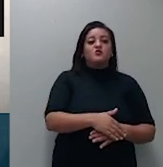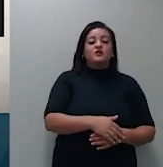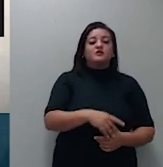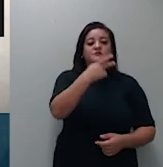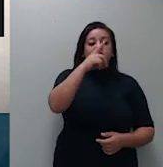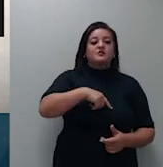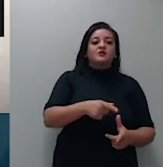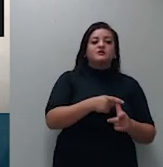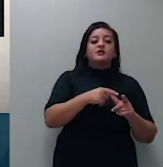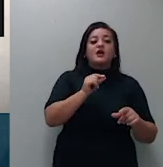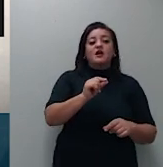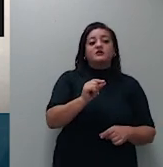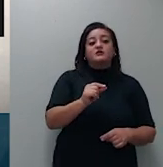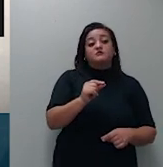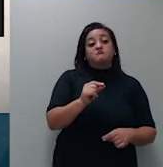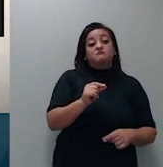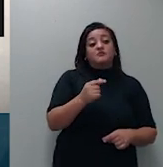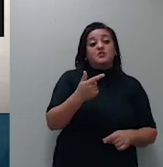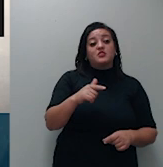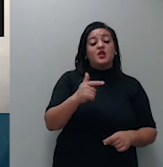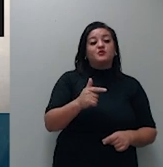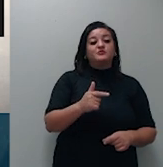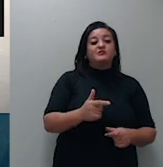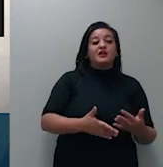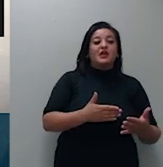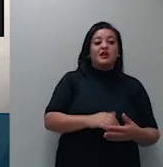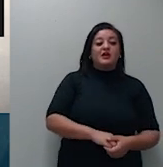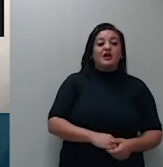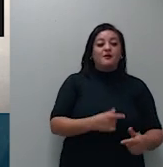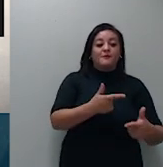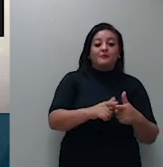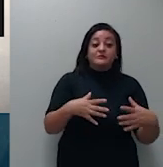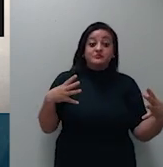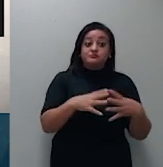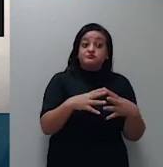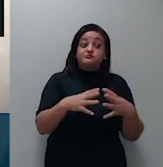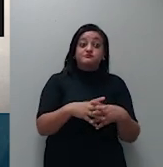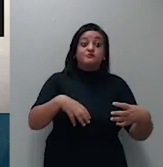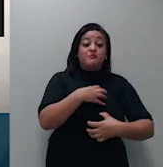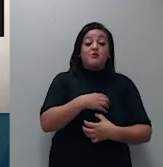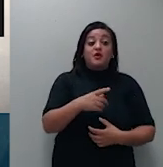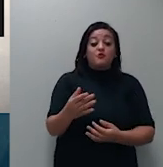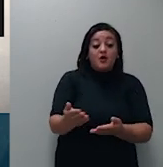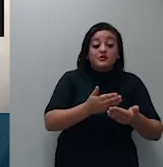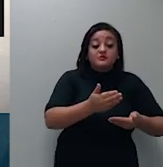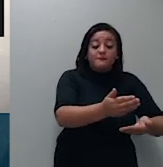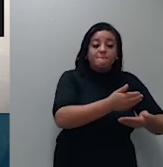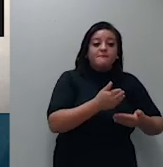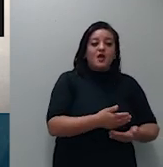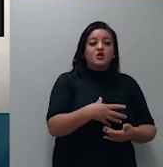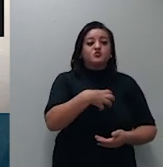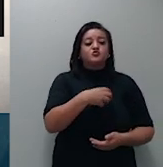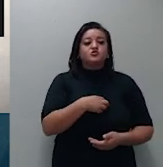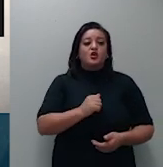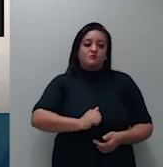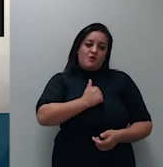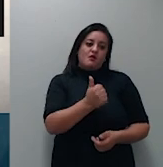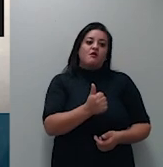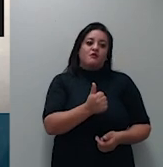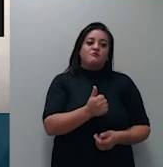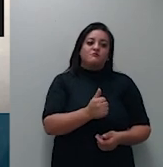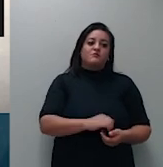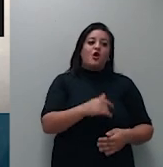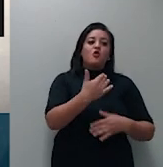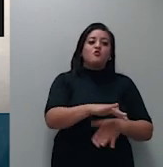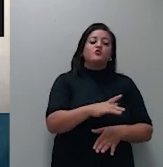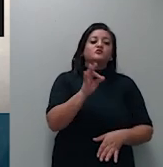concurso de credores A ideia é que não a corrida acabou uma receber de forma melhor